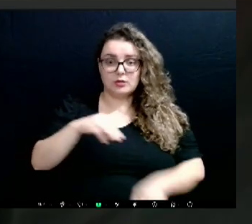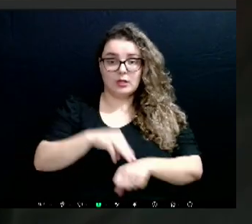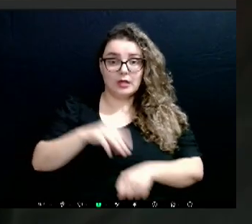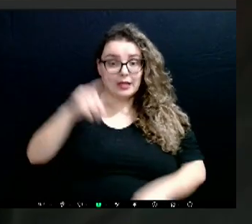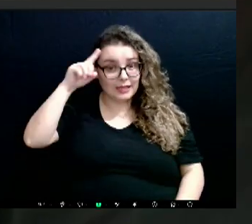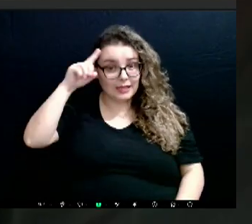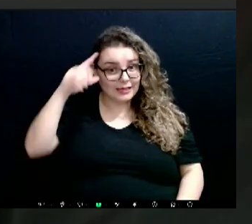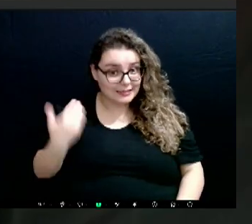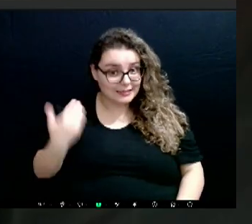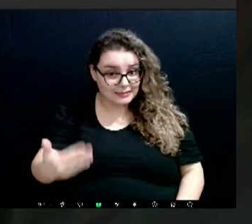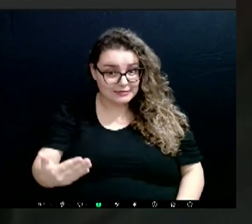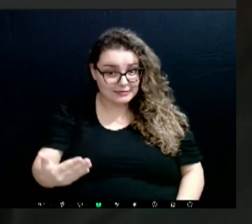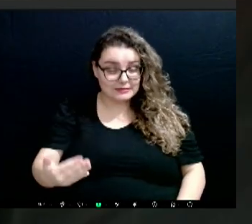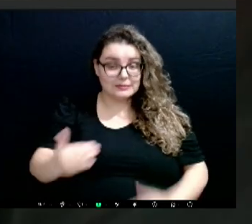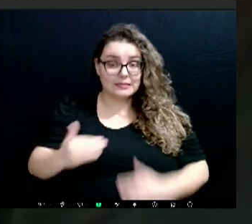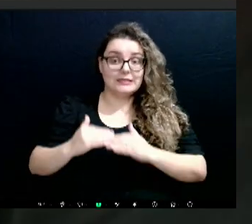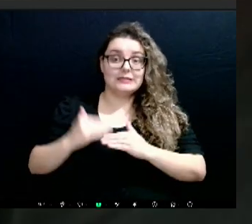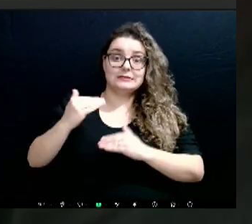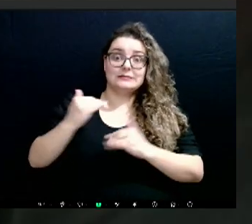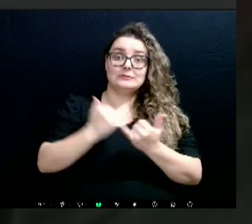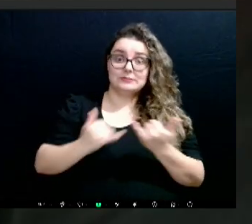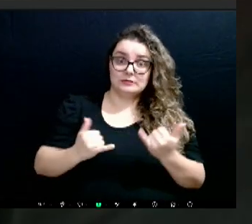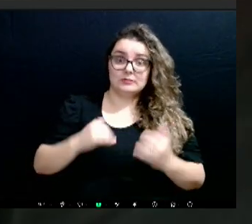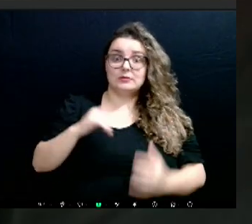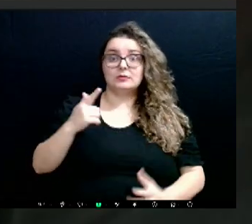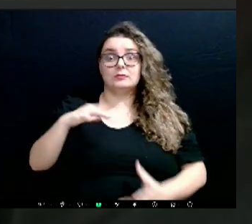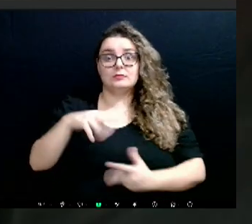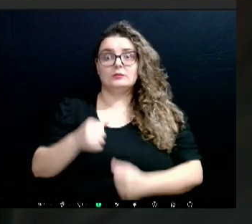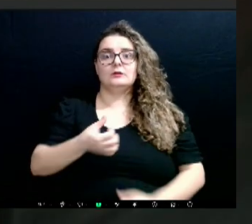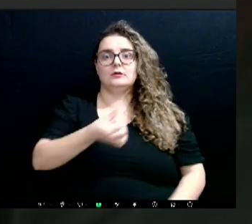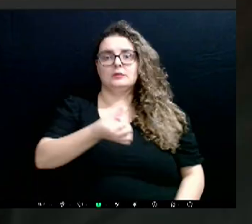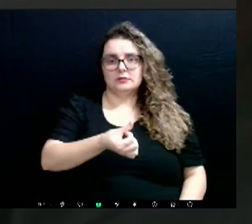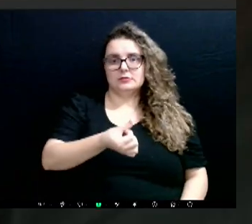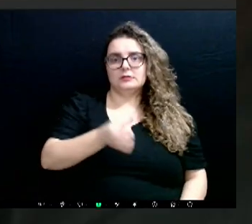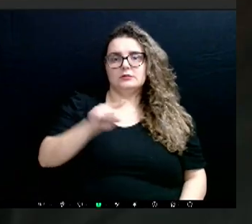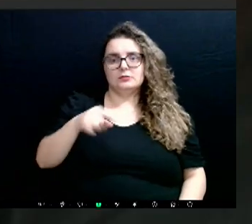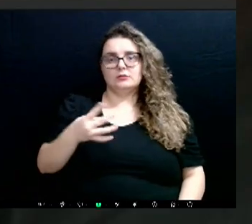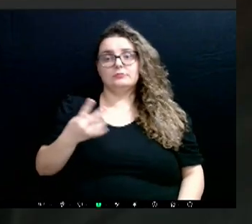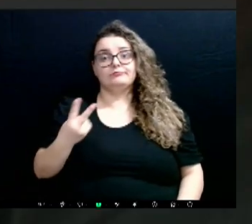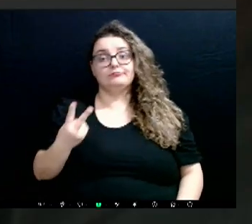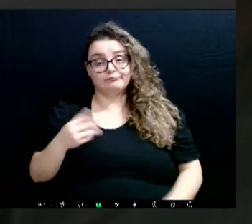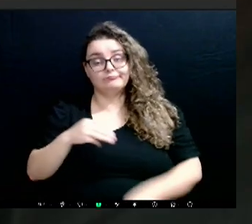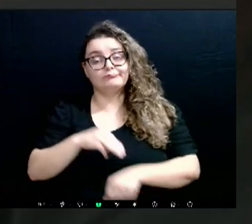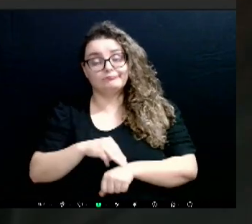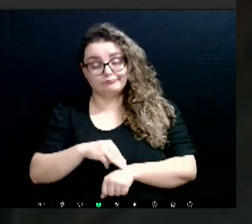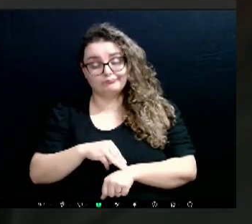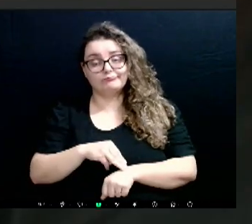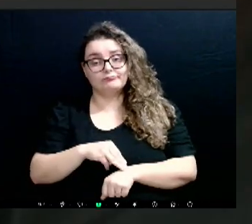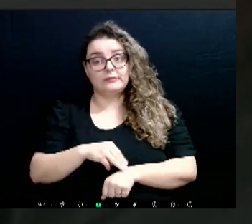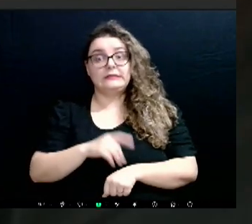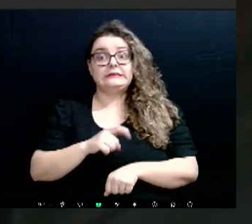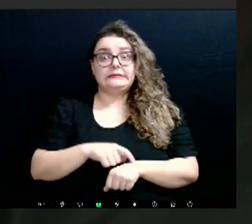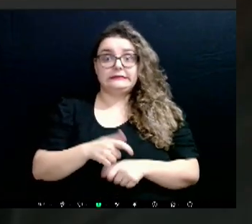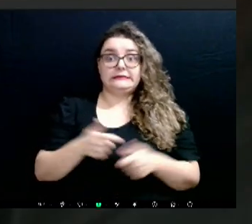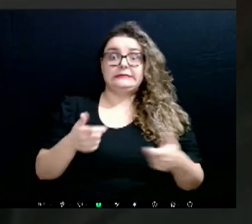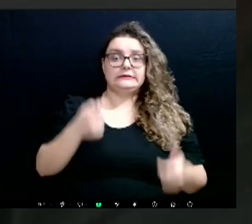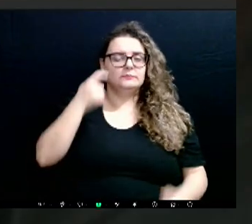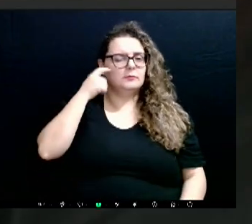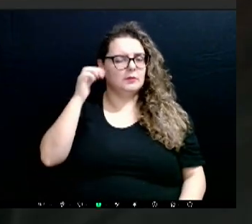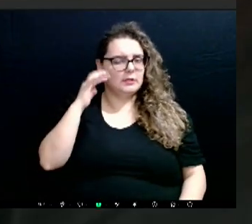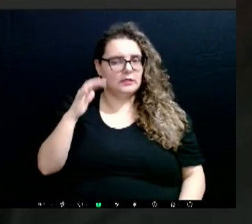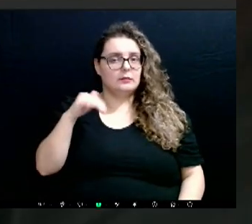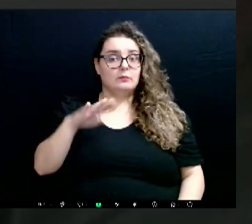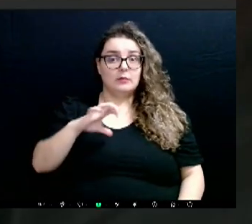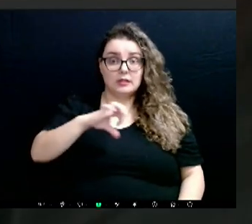bem acima da média global, que é 6 horas e 42 minutos. É tempo de sobra, né? Pensa, gente, mais de 9